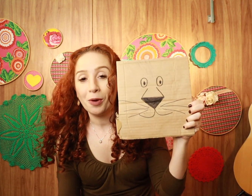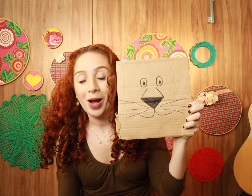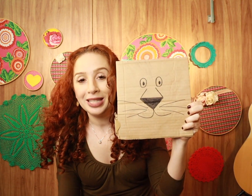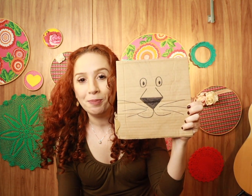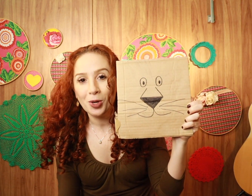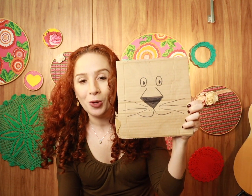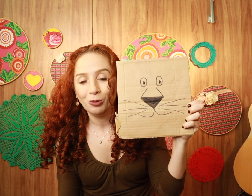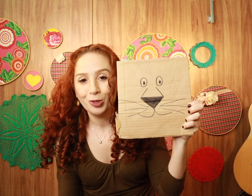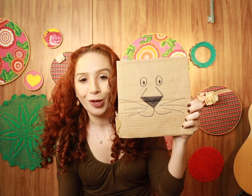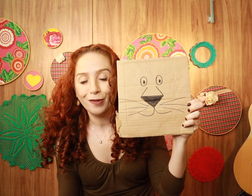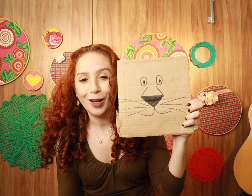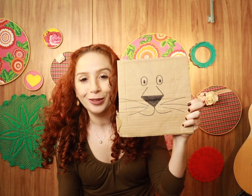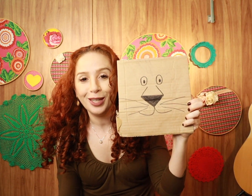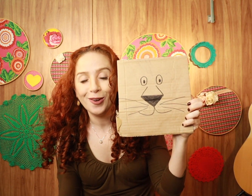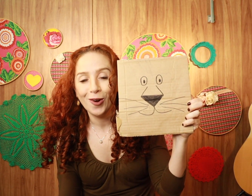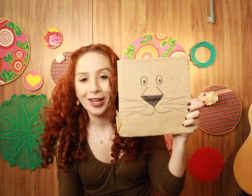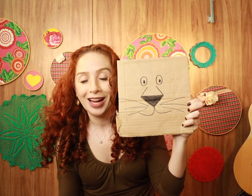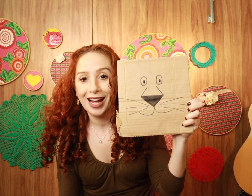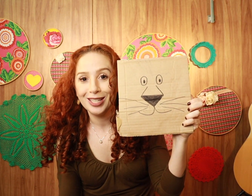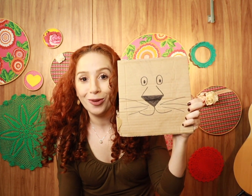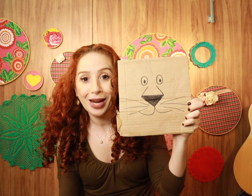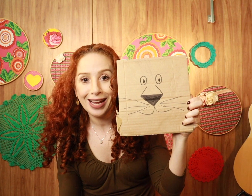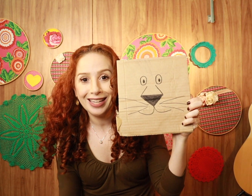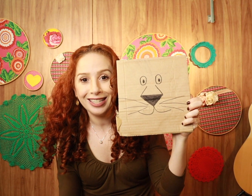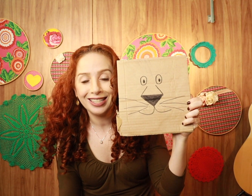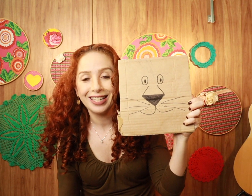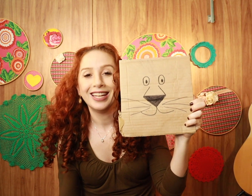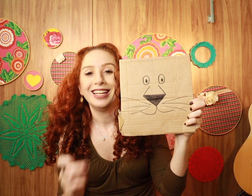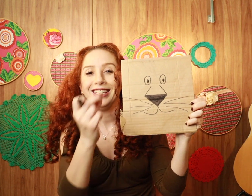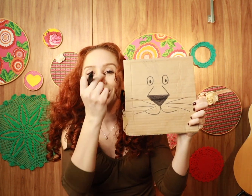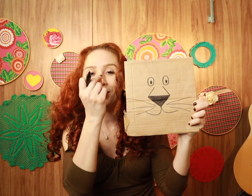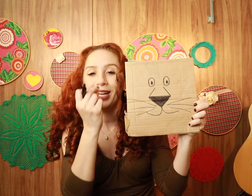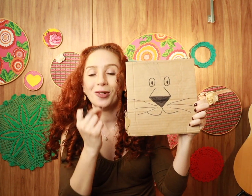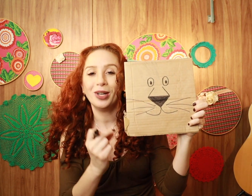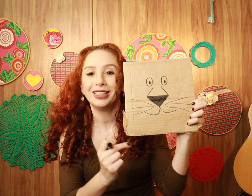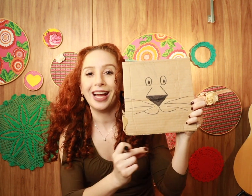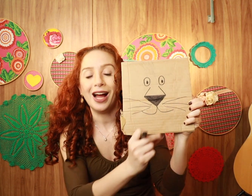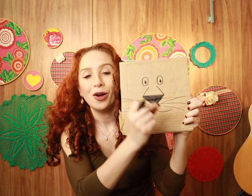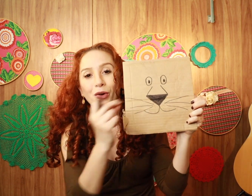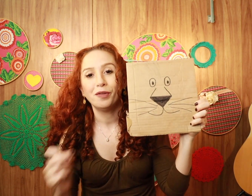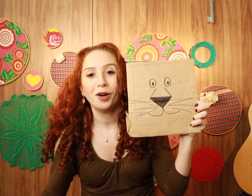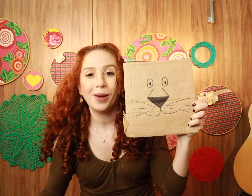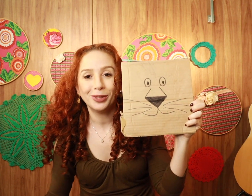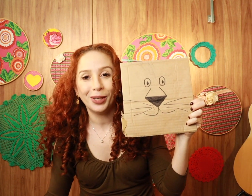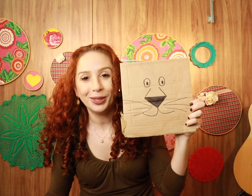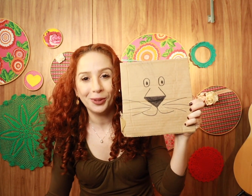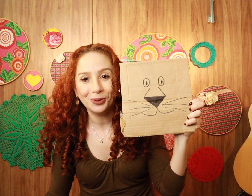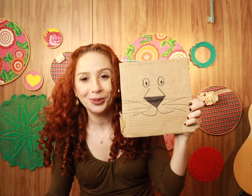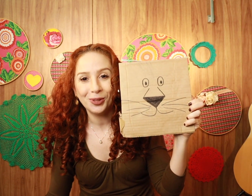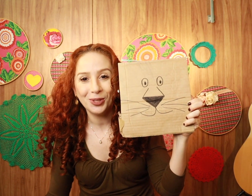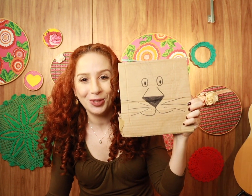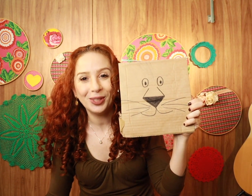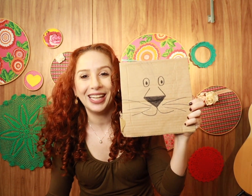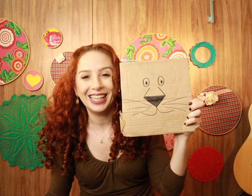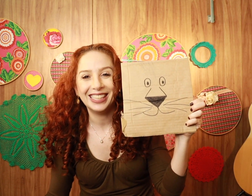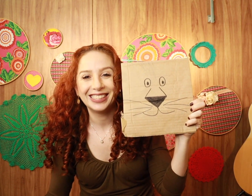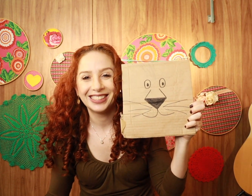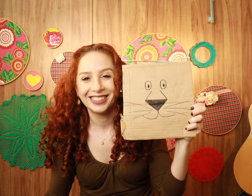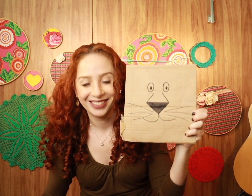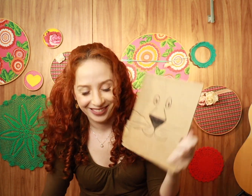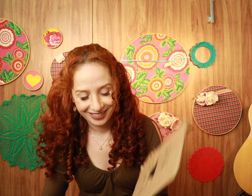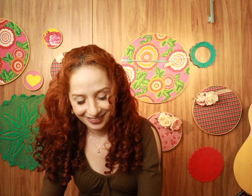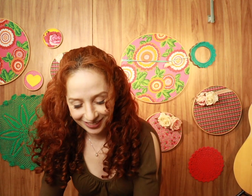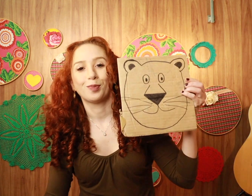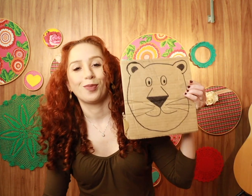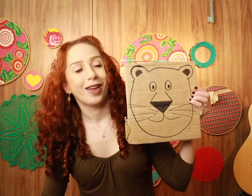Nosso leão já tá quase pronto, só falta agora as orelhas e a gente vai recortar o formato redondo do rosto dele.